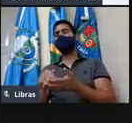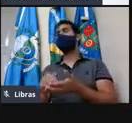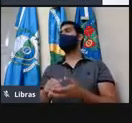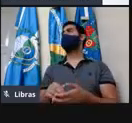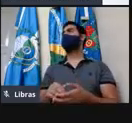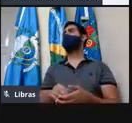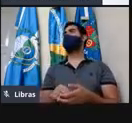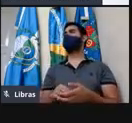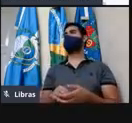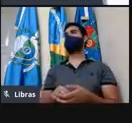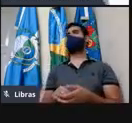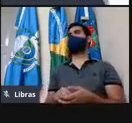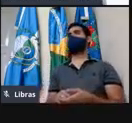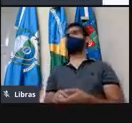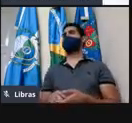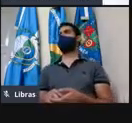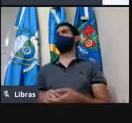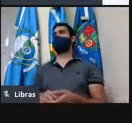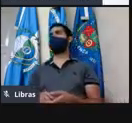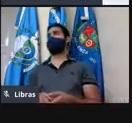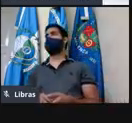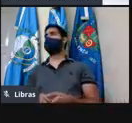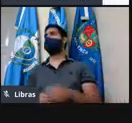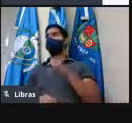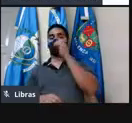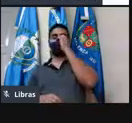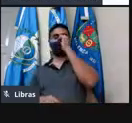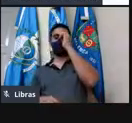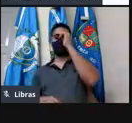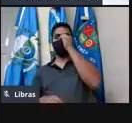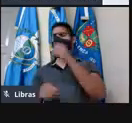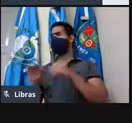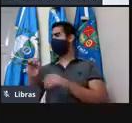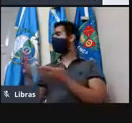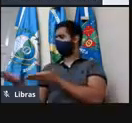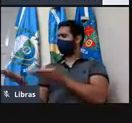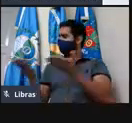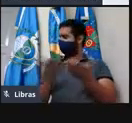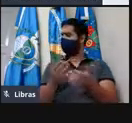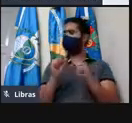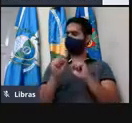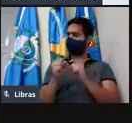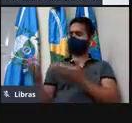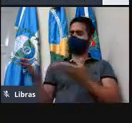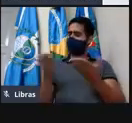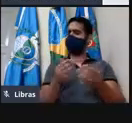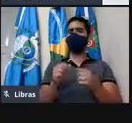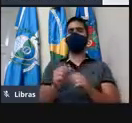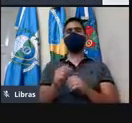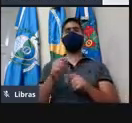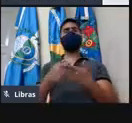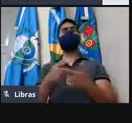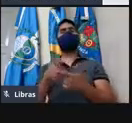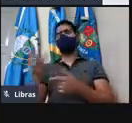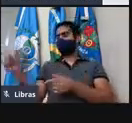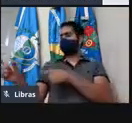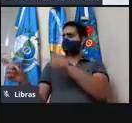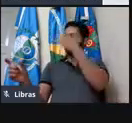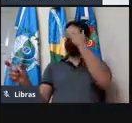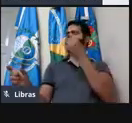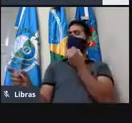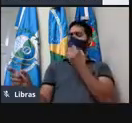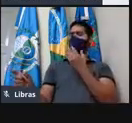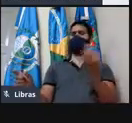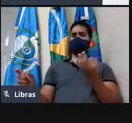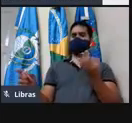dele, e, em especial, convite. Não, a gente foi ali, eu fiz um convite, porque o Tiago é uma pessoa fora de